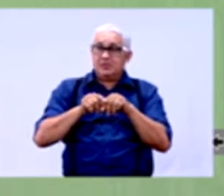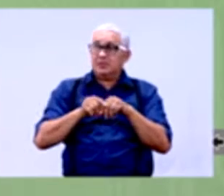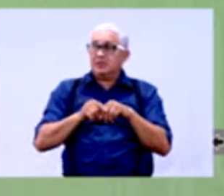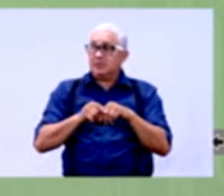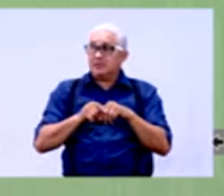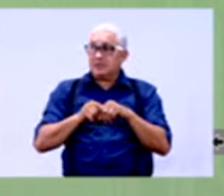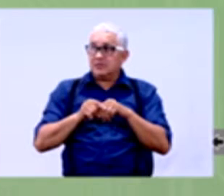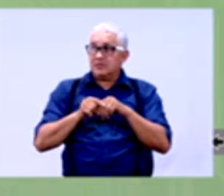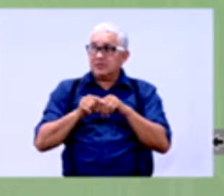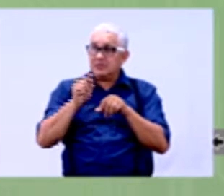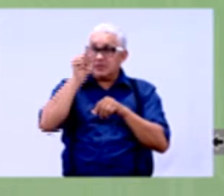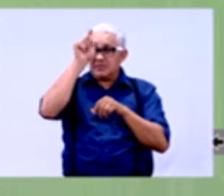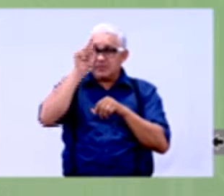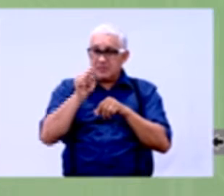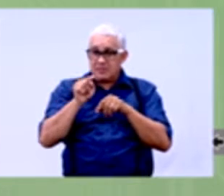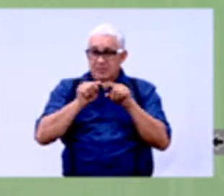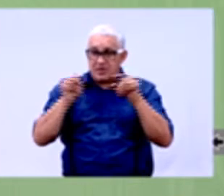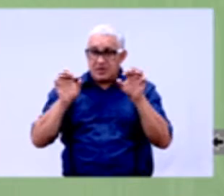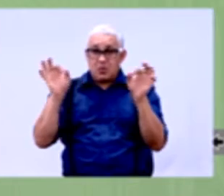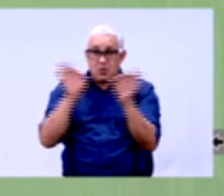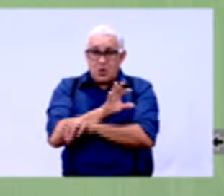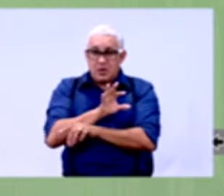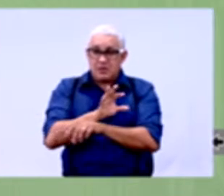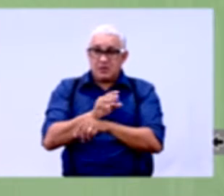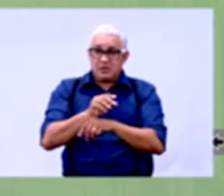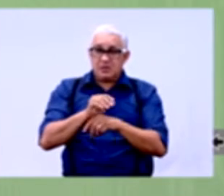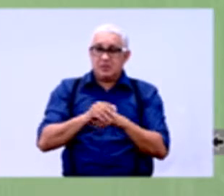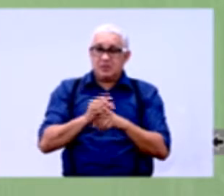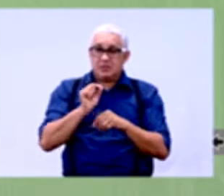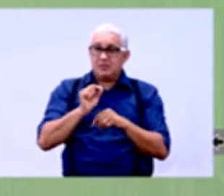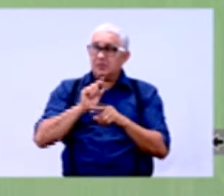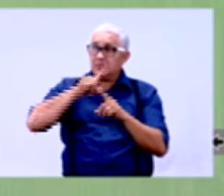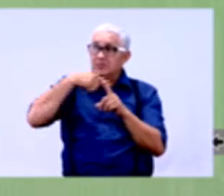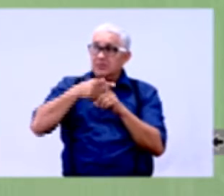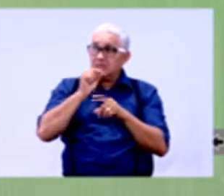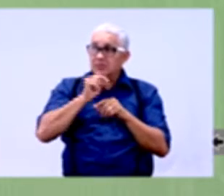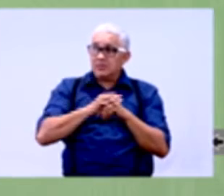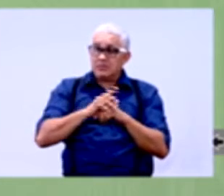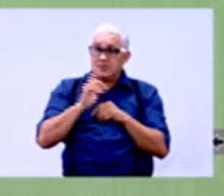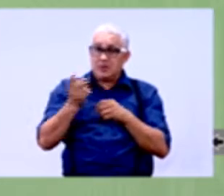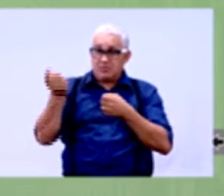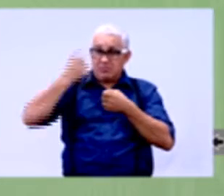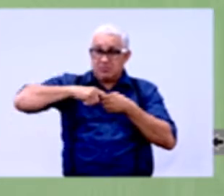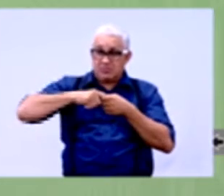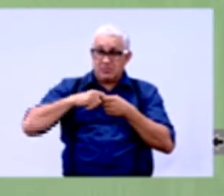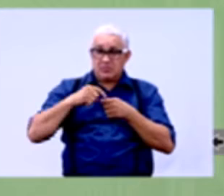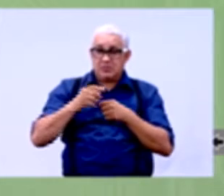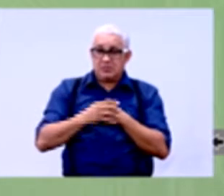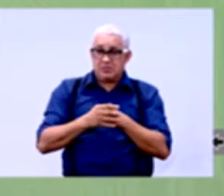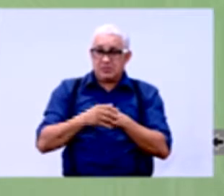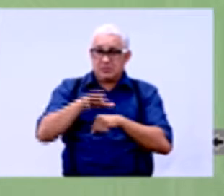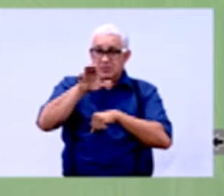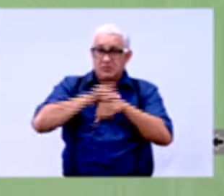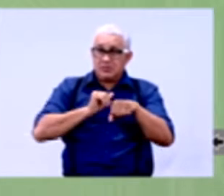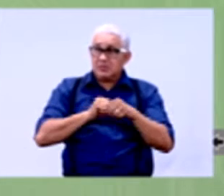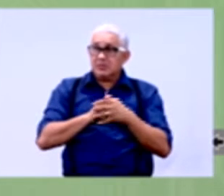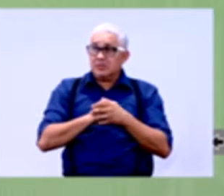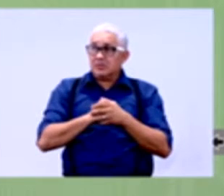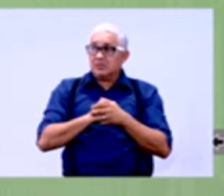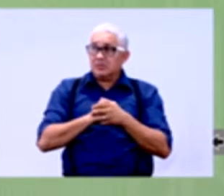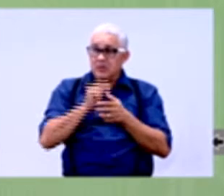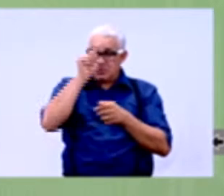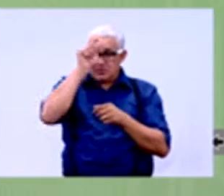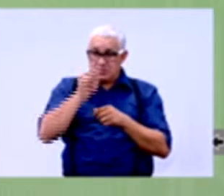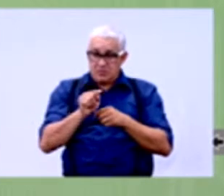aqui, ela estará concluída. A sua indicação é opcional e o retorno de chamada é implícito no fim da barra de